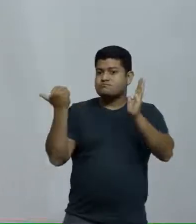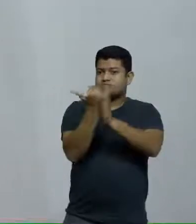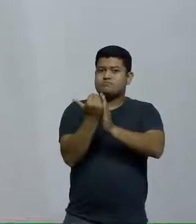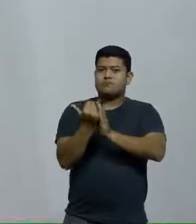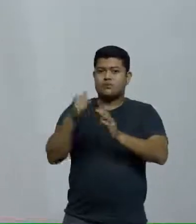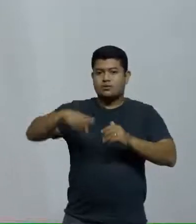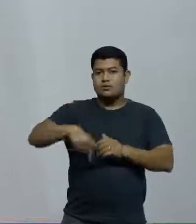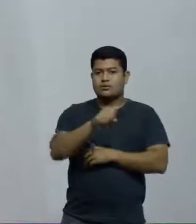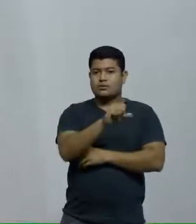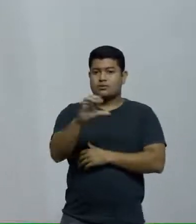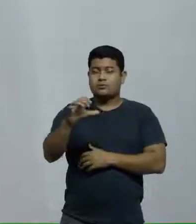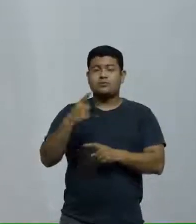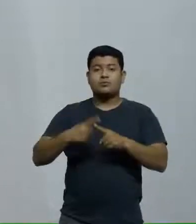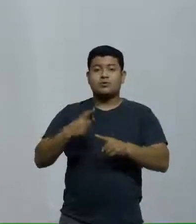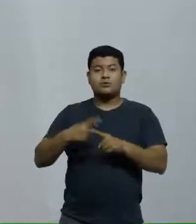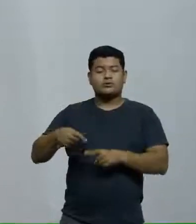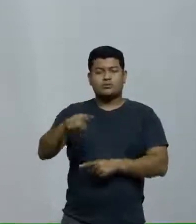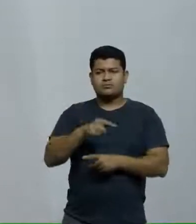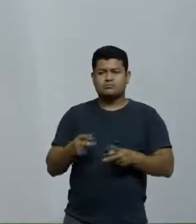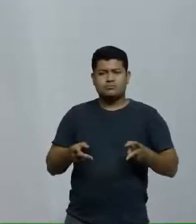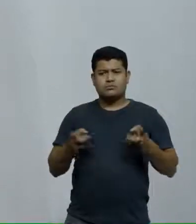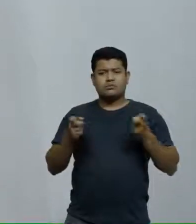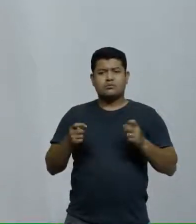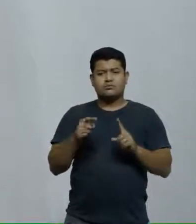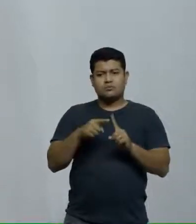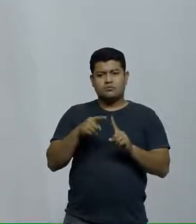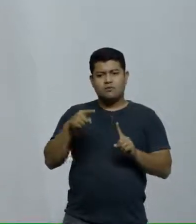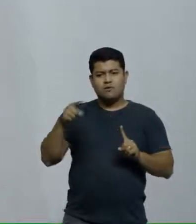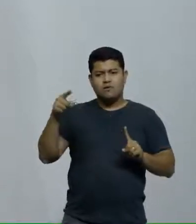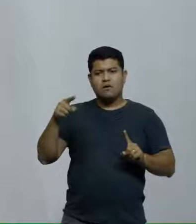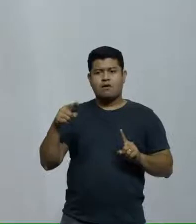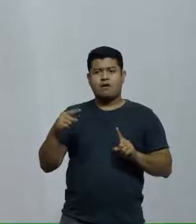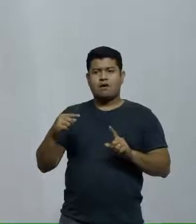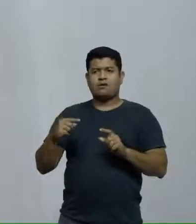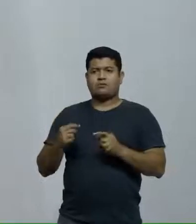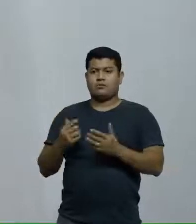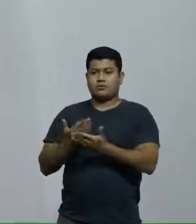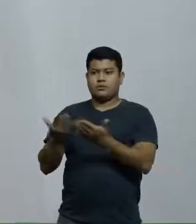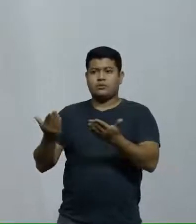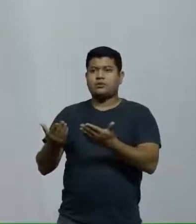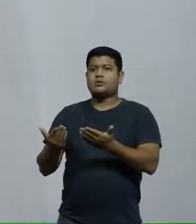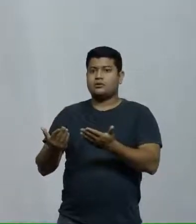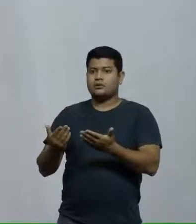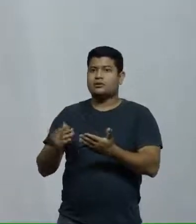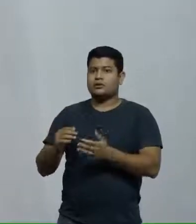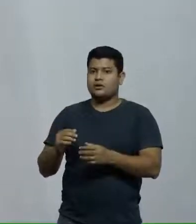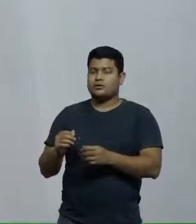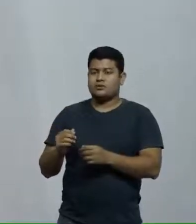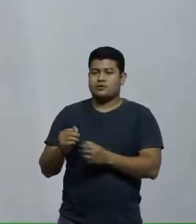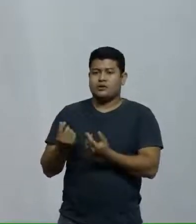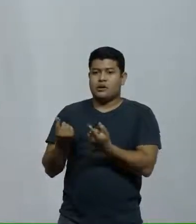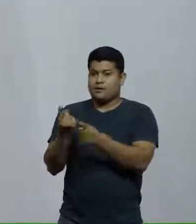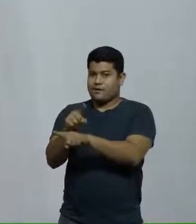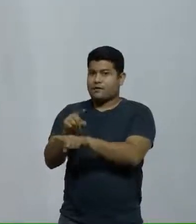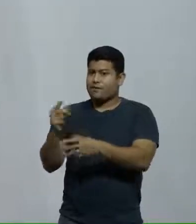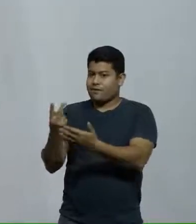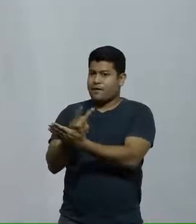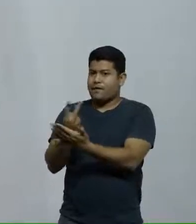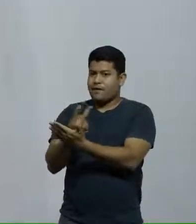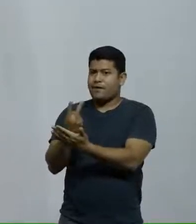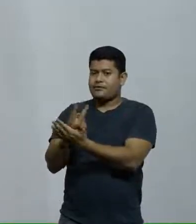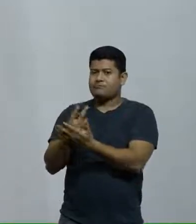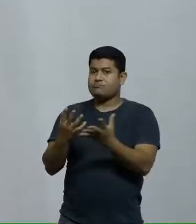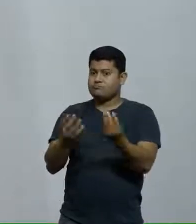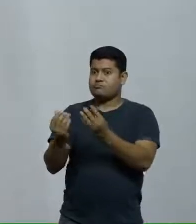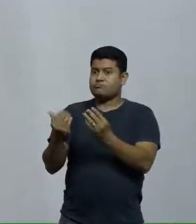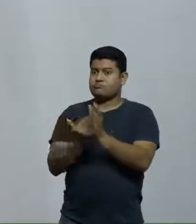constatando o índice de irregularidades muito elevado, bem mais do que o